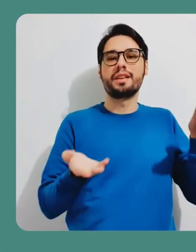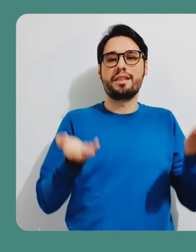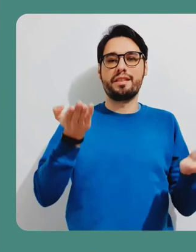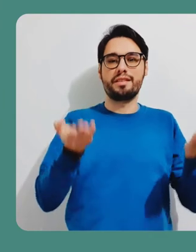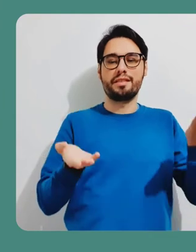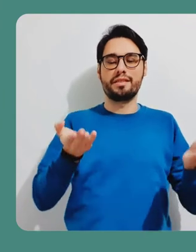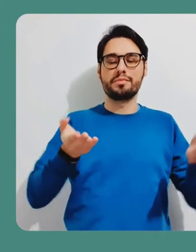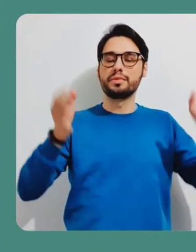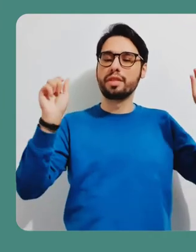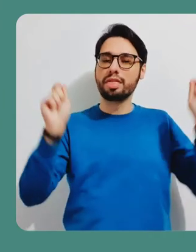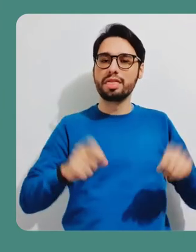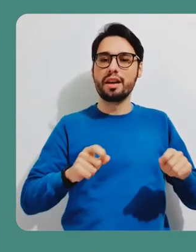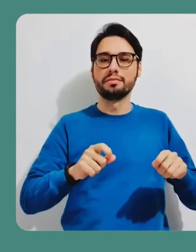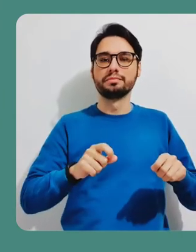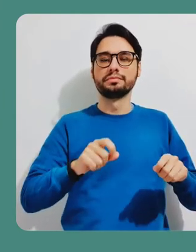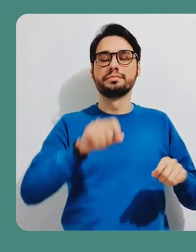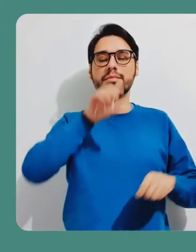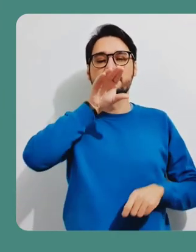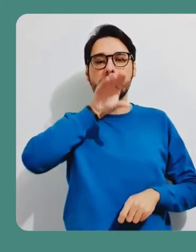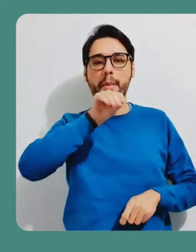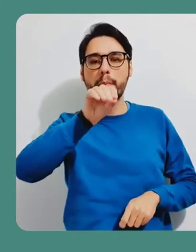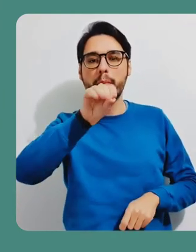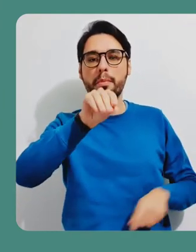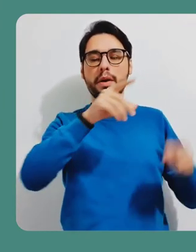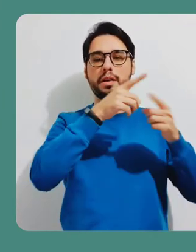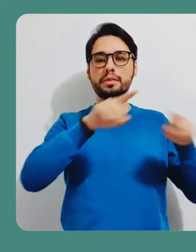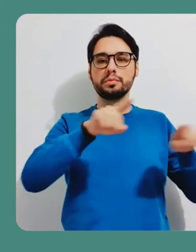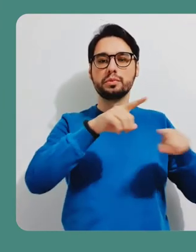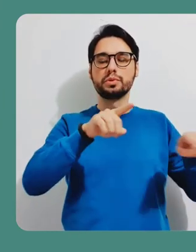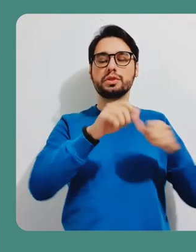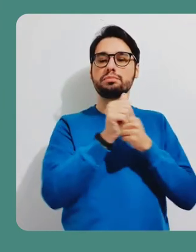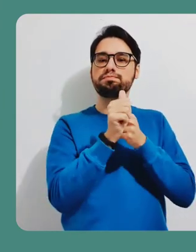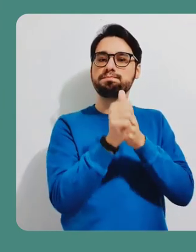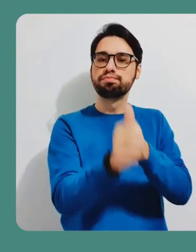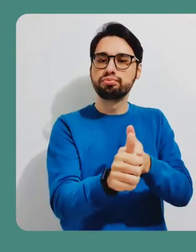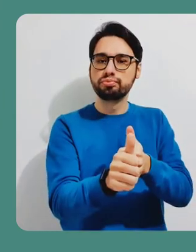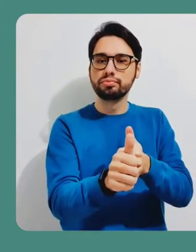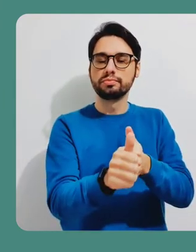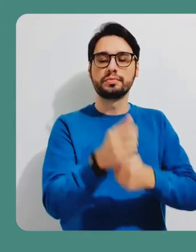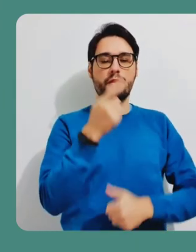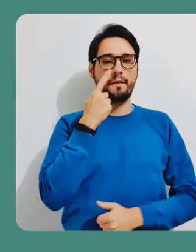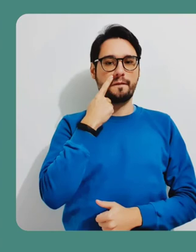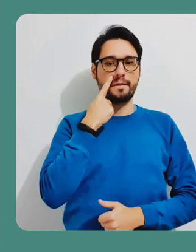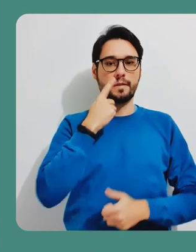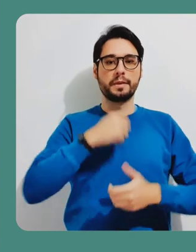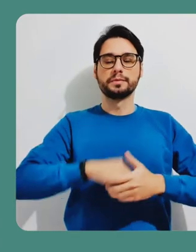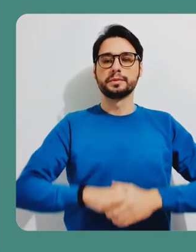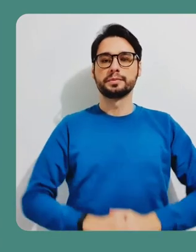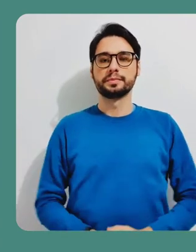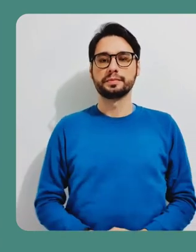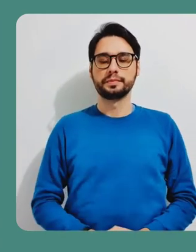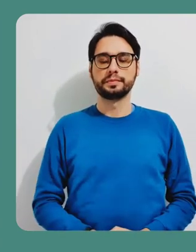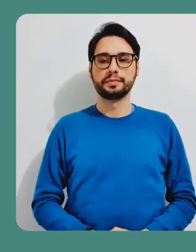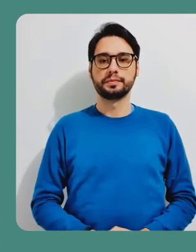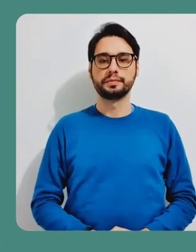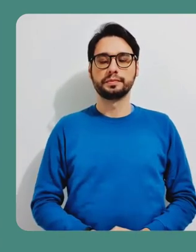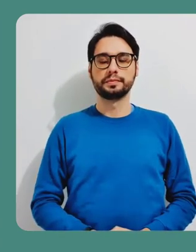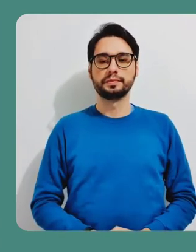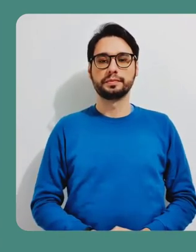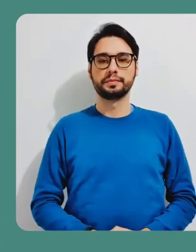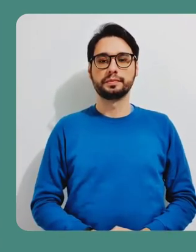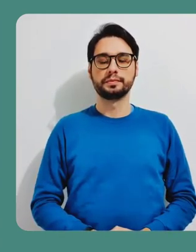na faixa um de música de fundo a música está com volume bem reduzido vamos ver isso então como